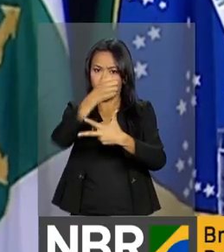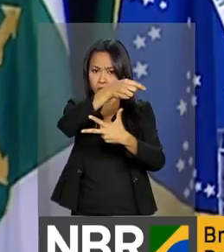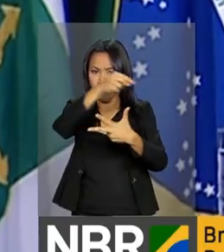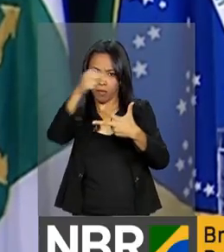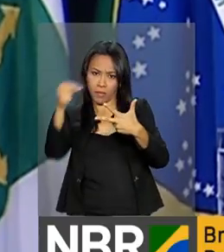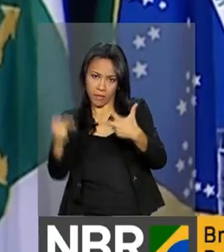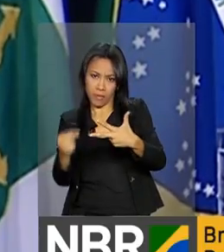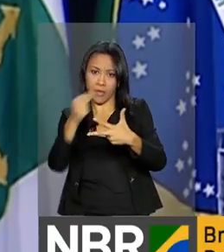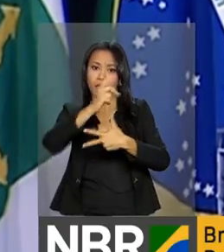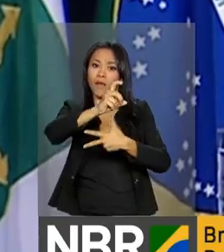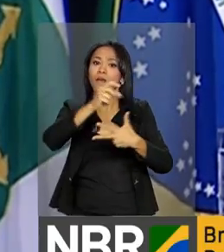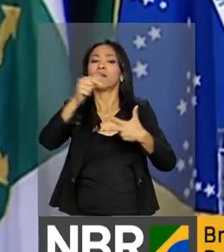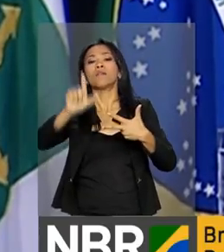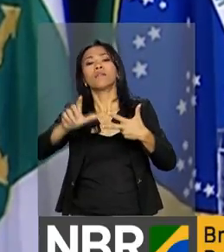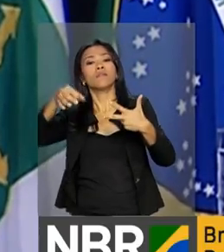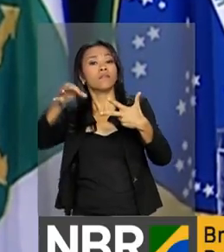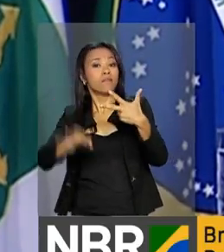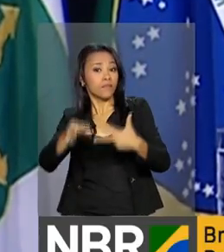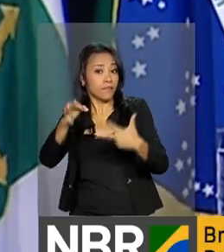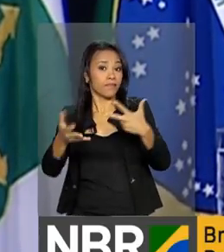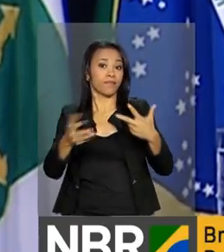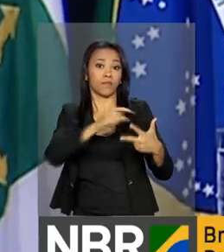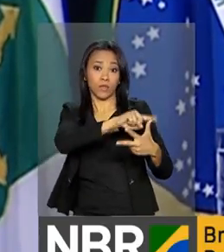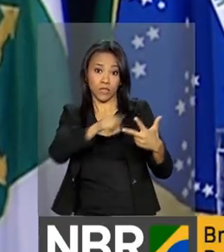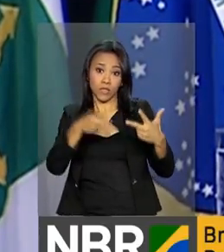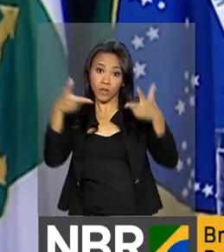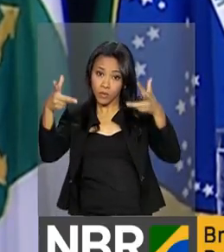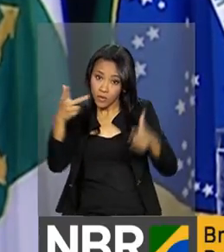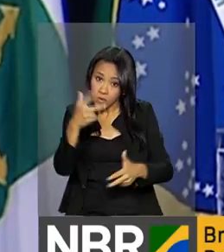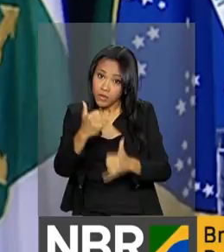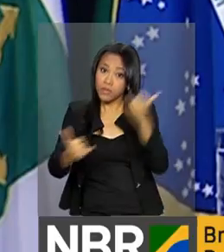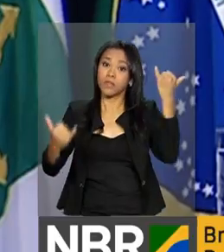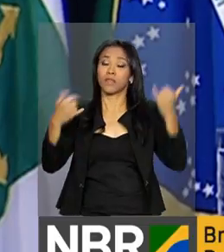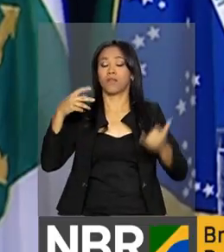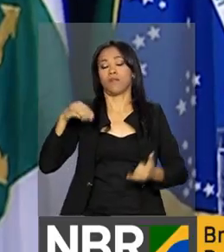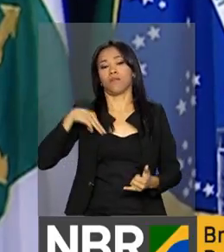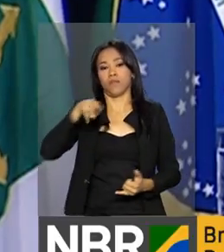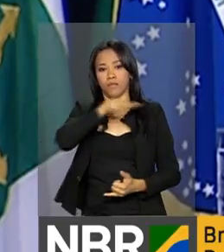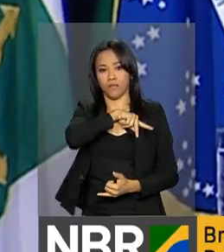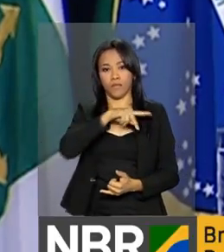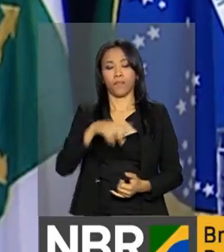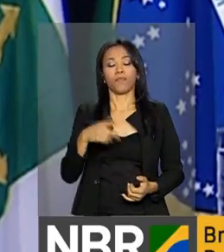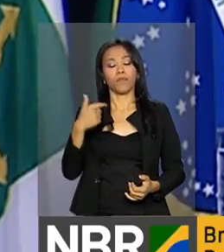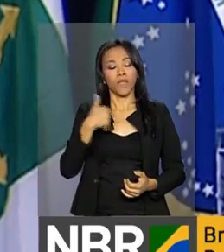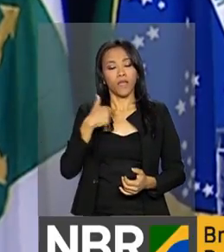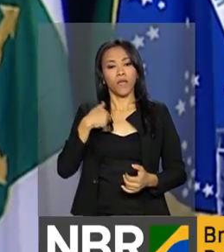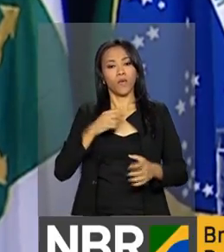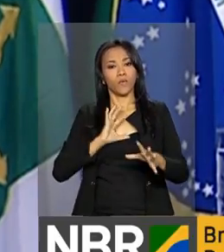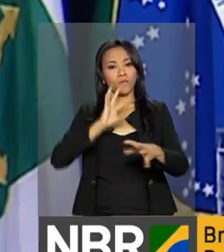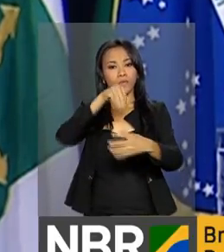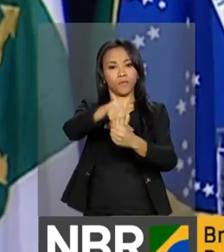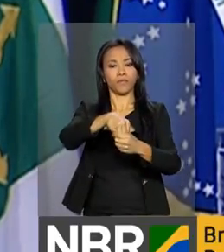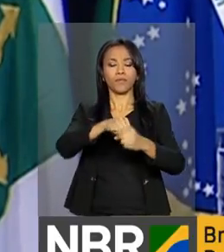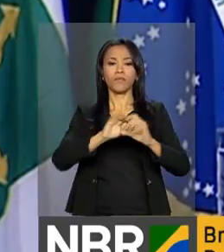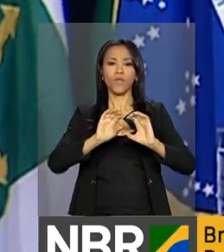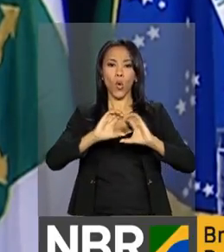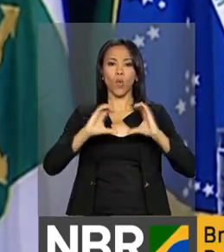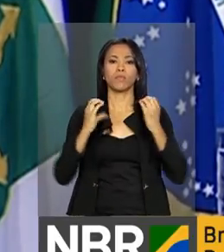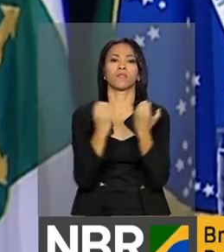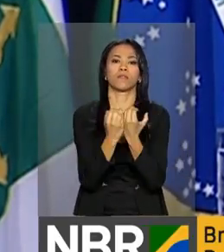relembro que tive o prazer do meu primeiro mandato de deputado federal integrar a subcomissão